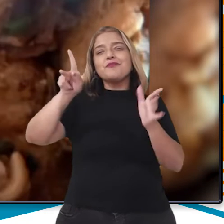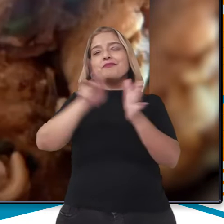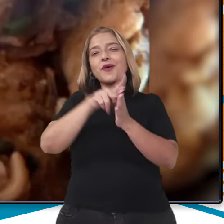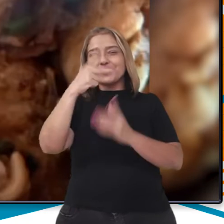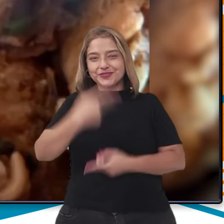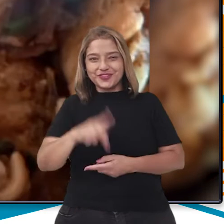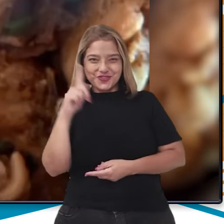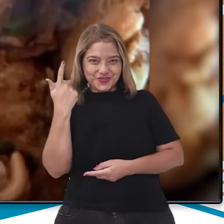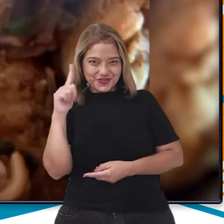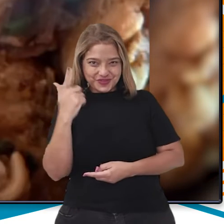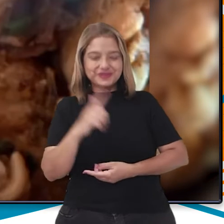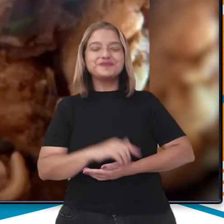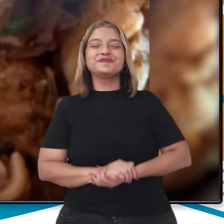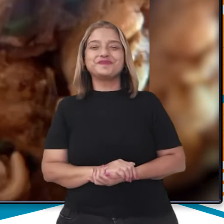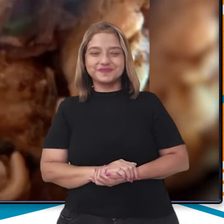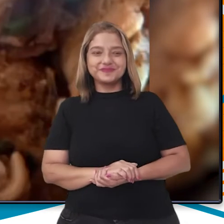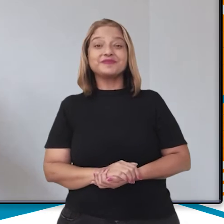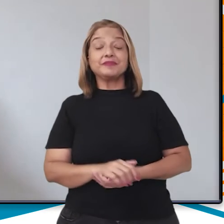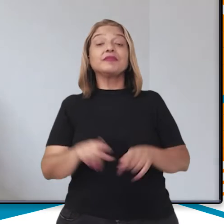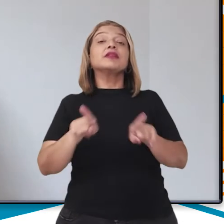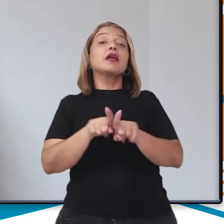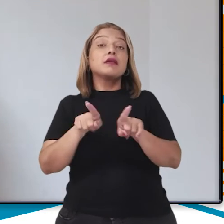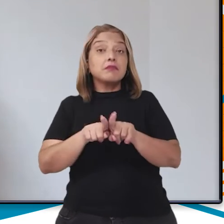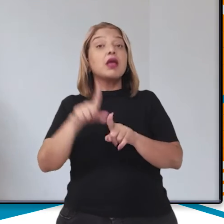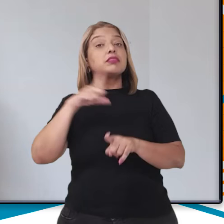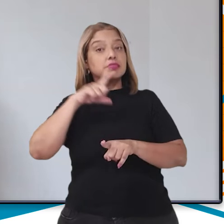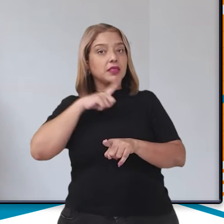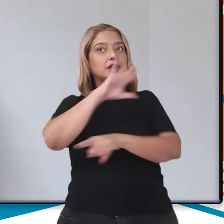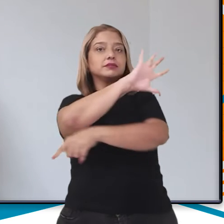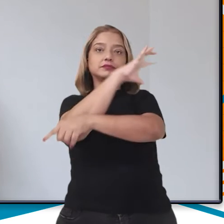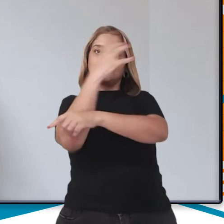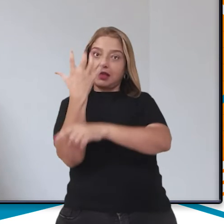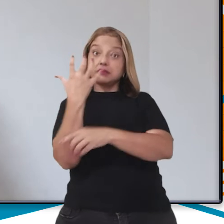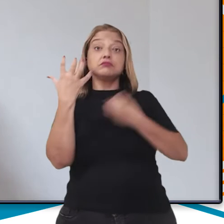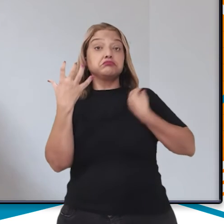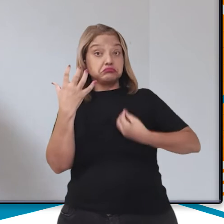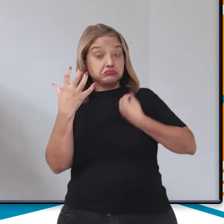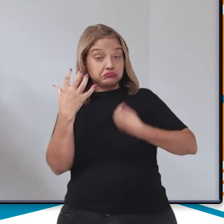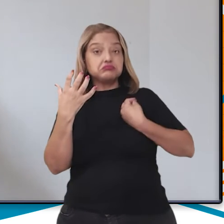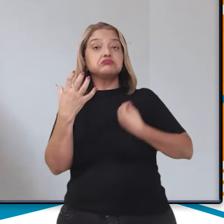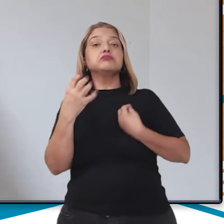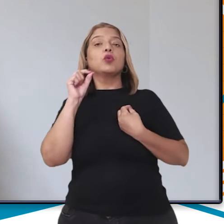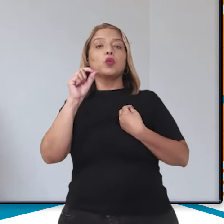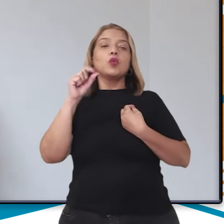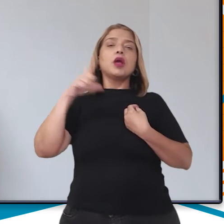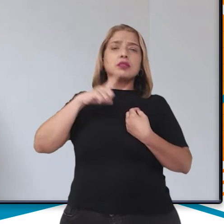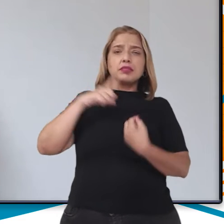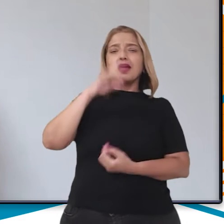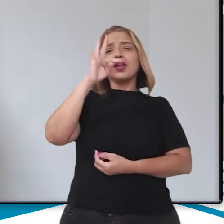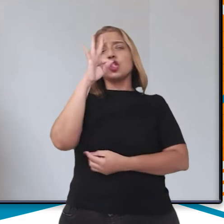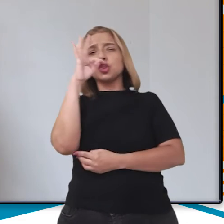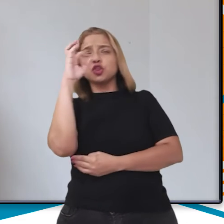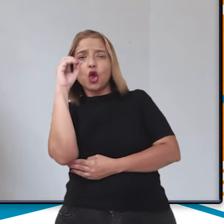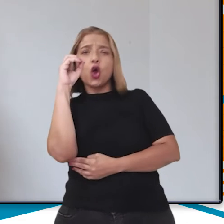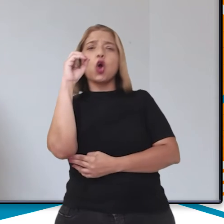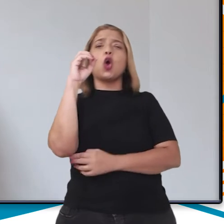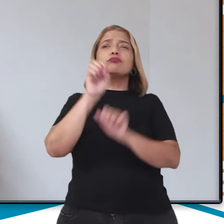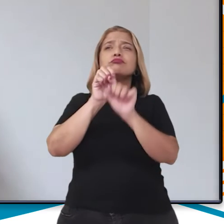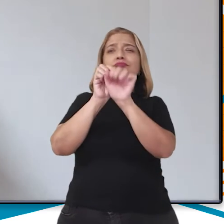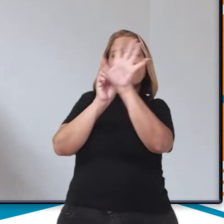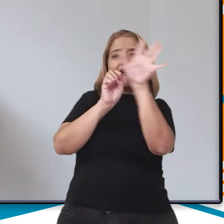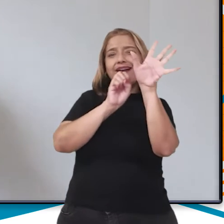culinária goiana. Também onde está o Cerrado presente, porque o Cerrado avança um pouco sobre o